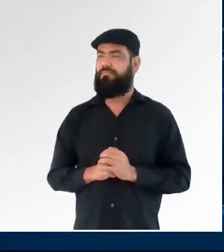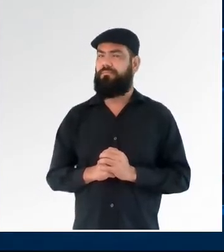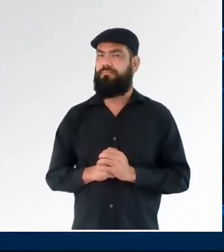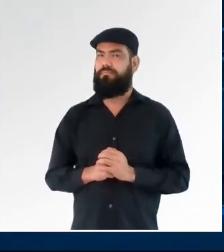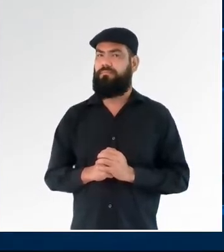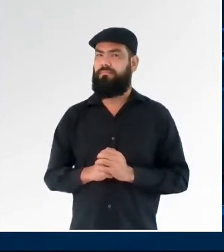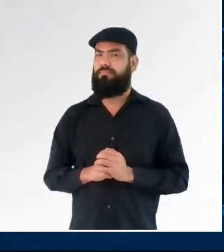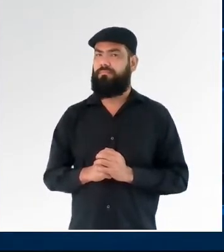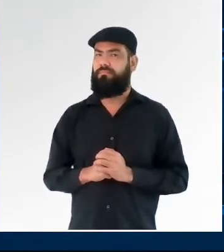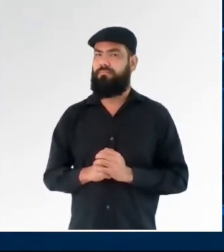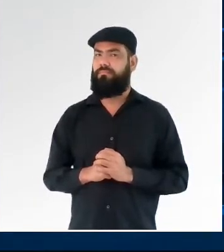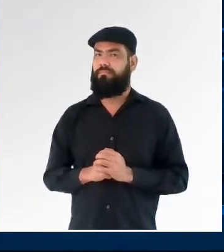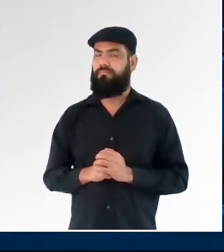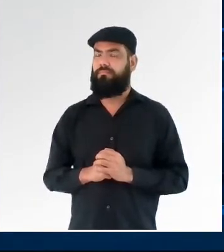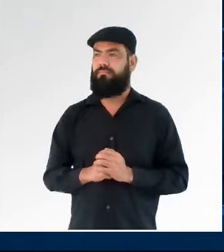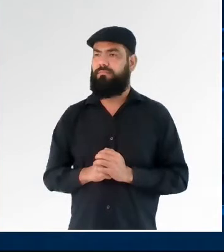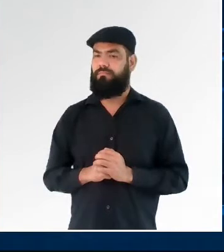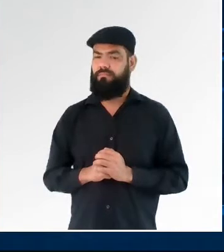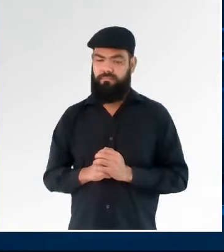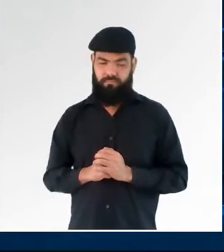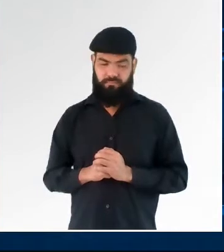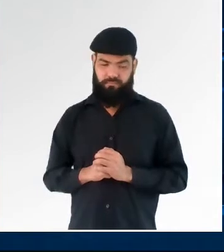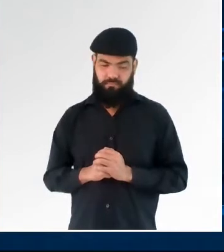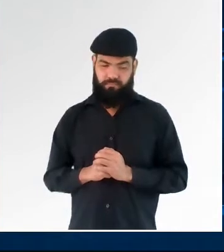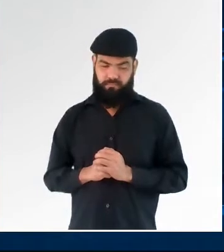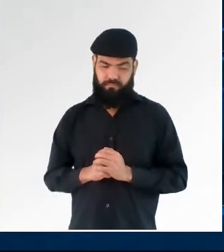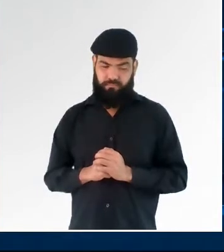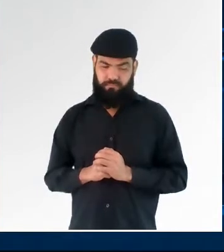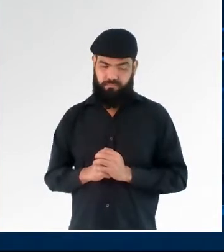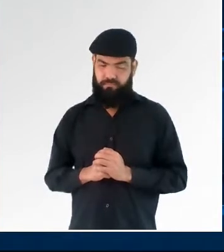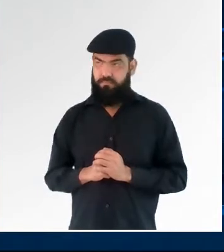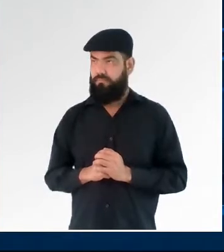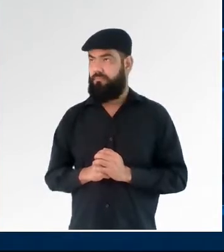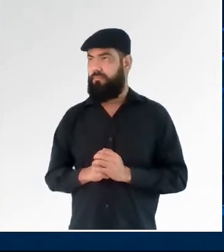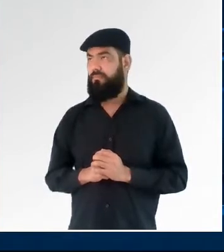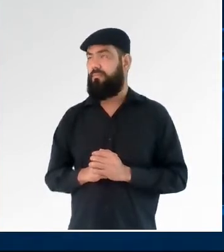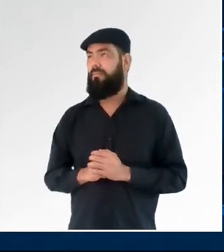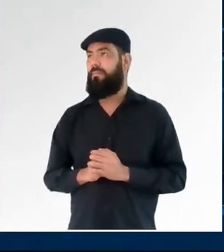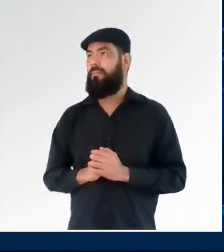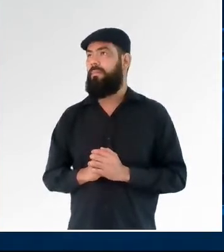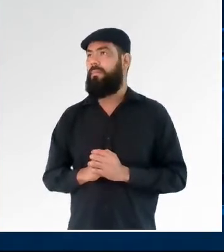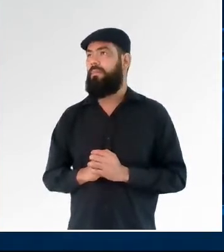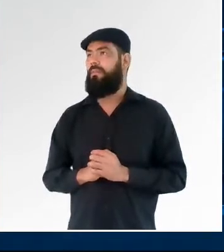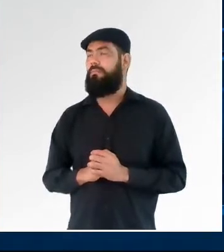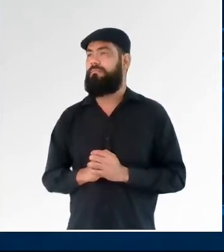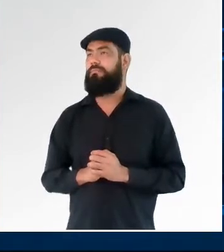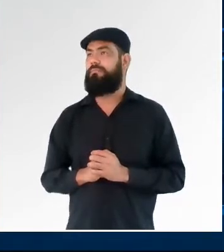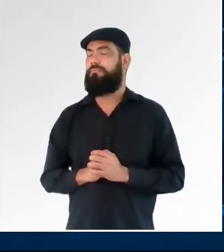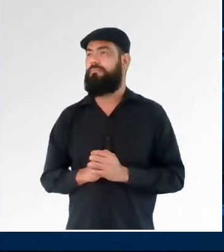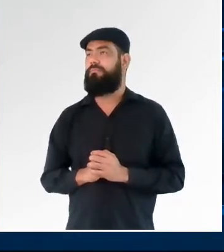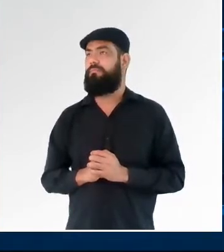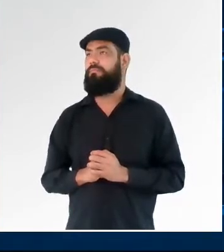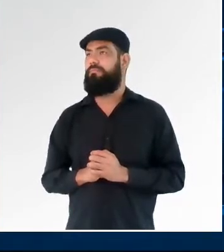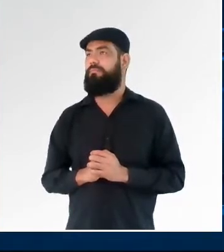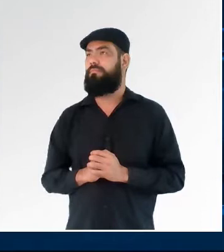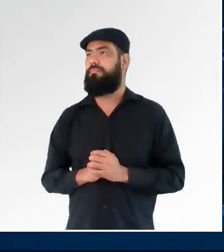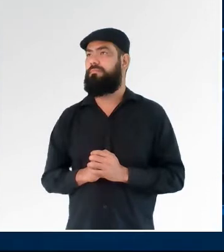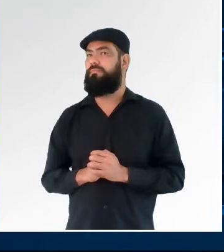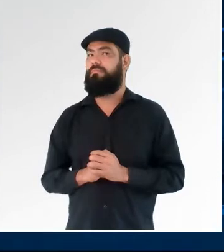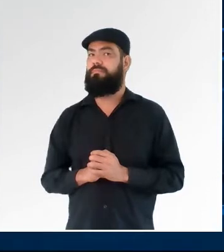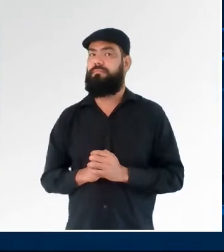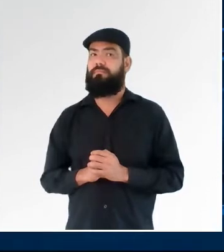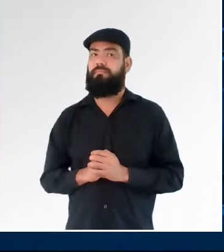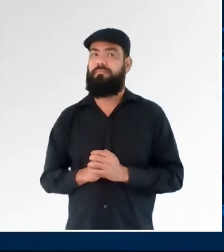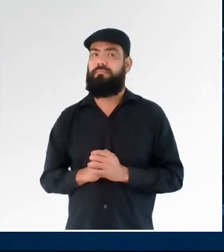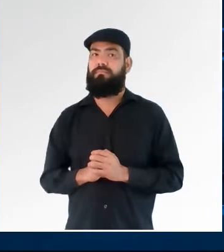a síntese e a objetividade. Ou seja, temos que ser